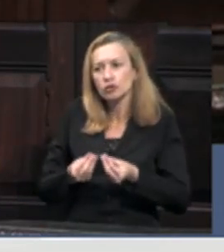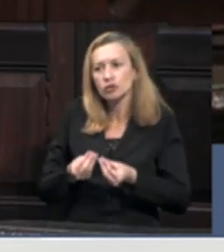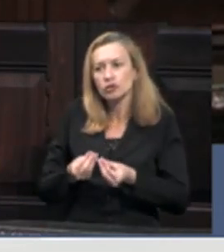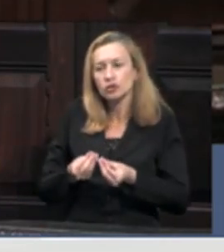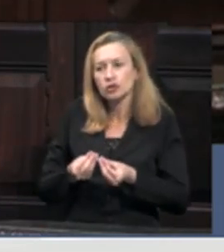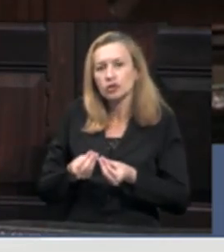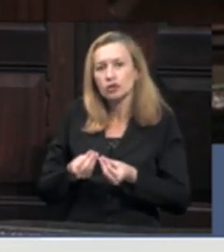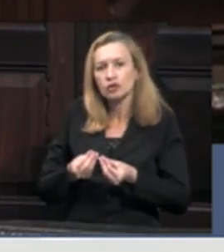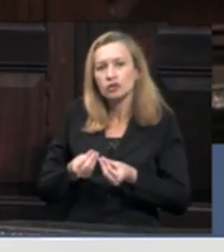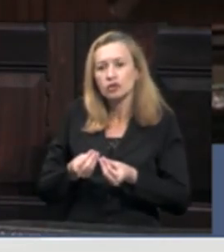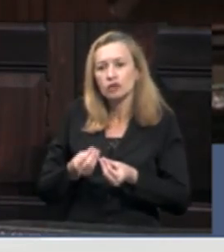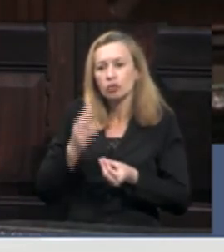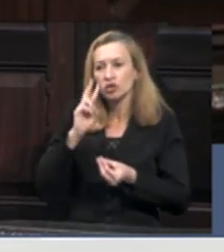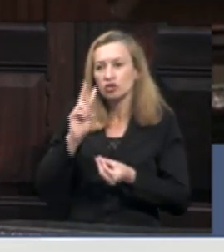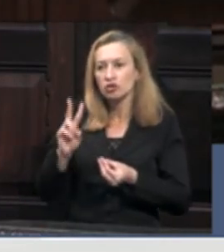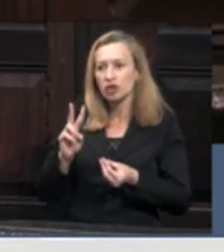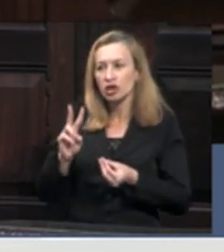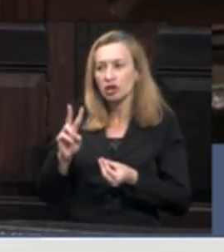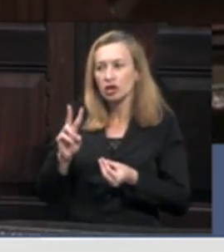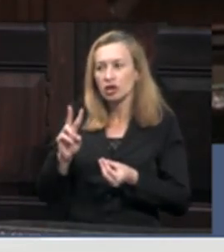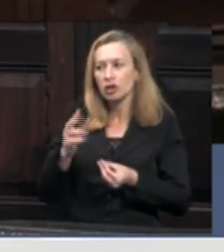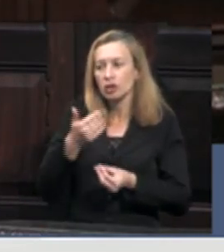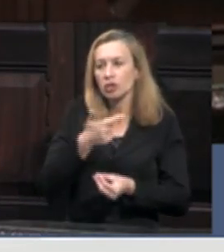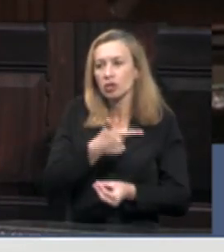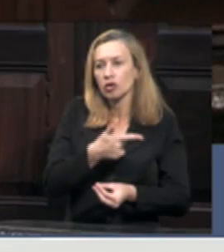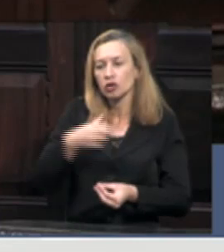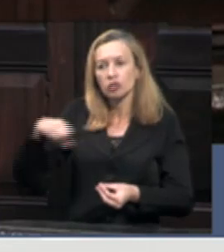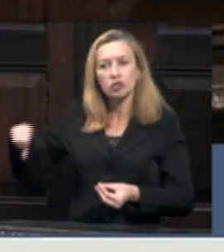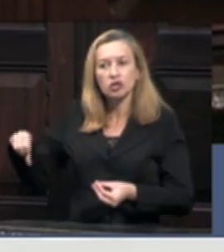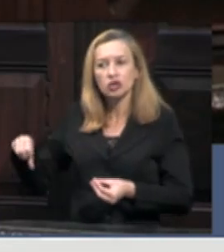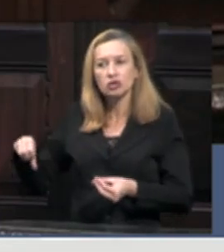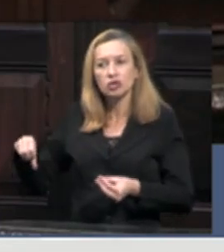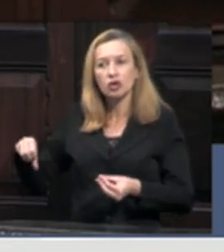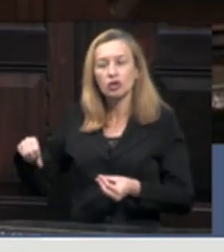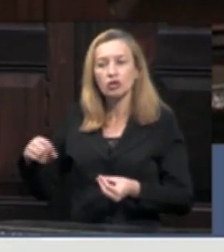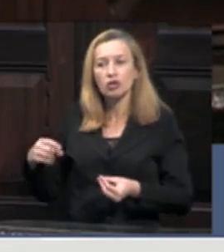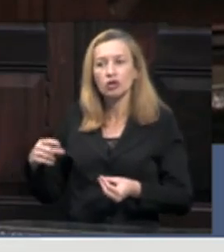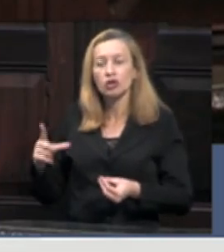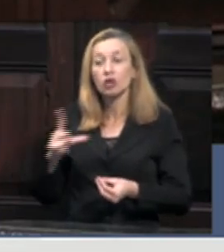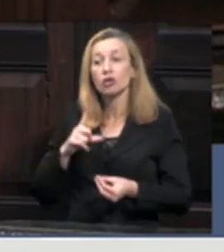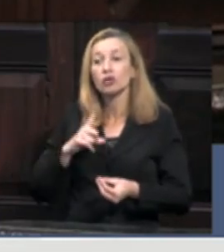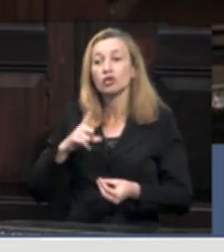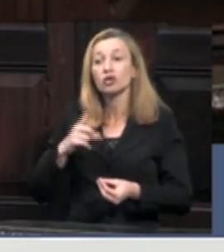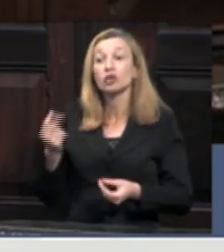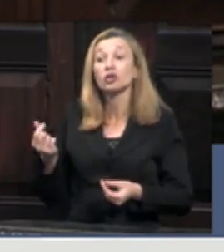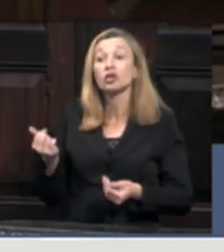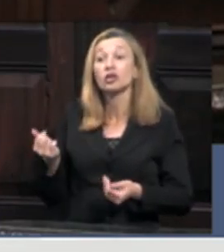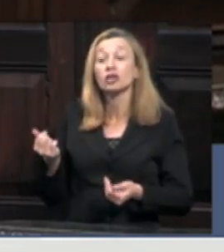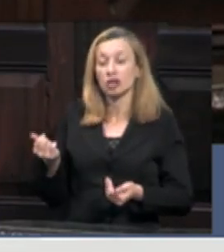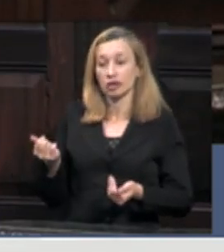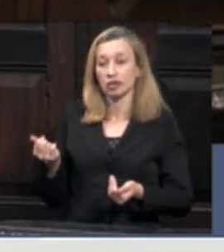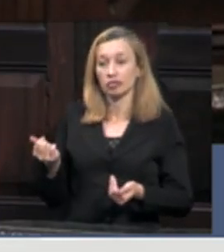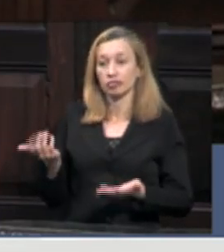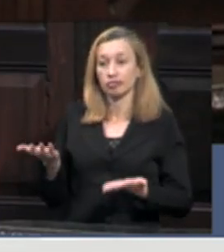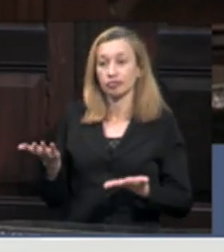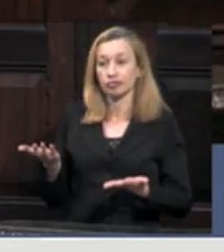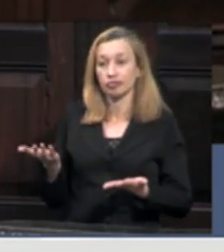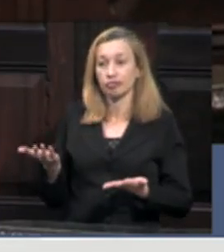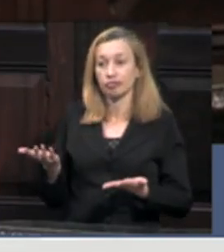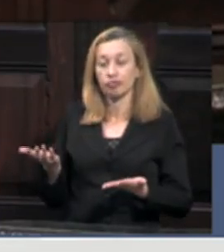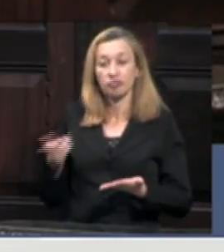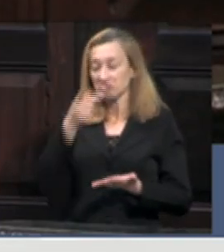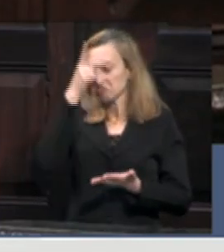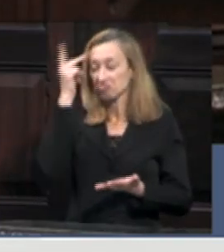de 2019? Nenhum de nós, nem o mais douto economista